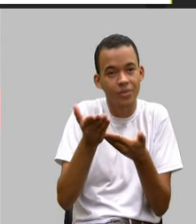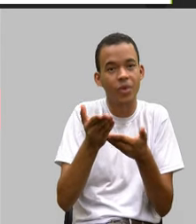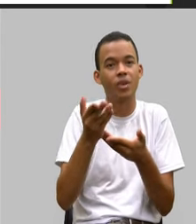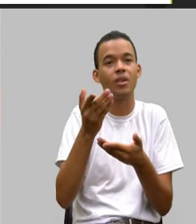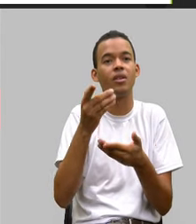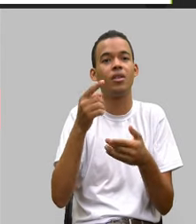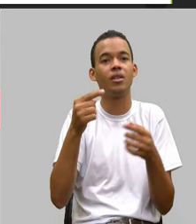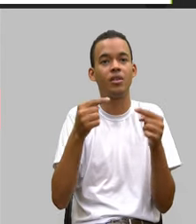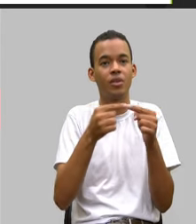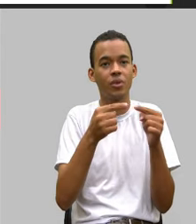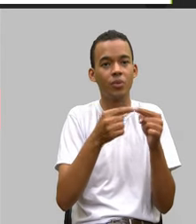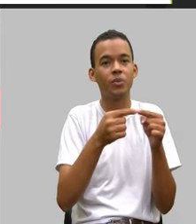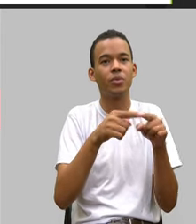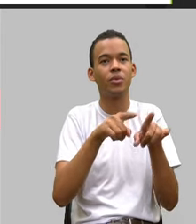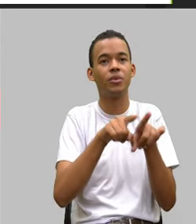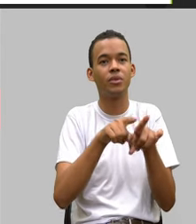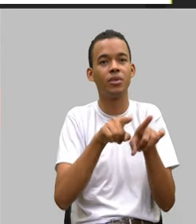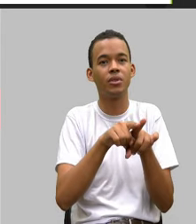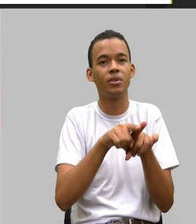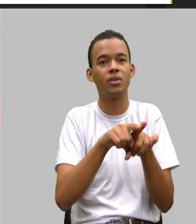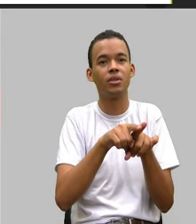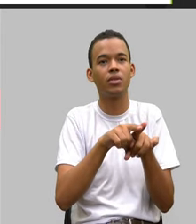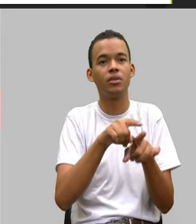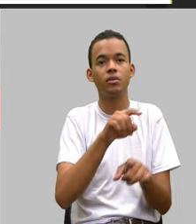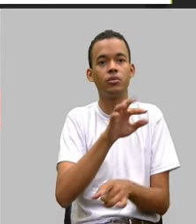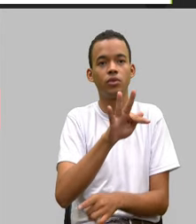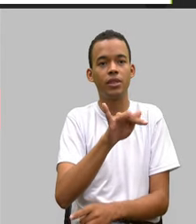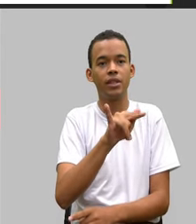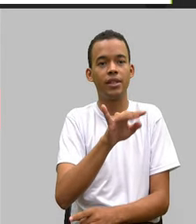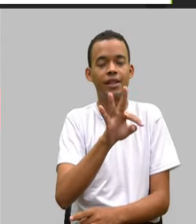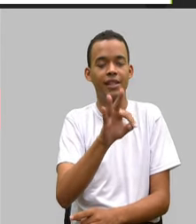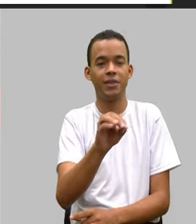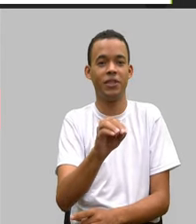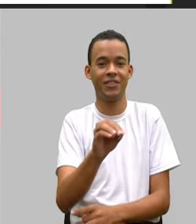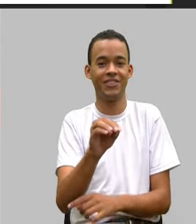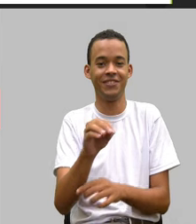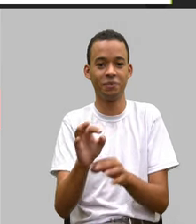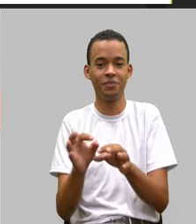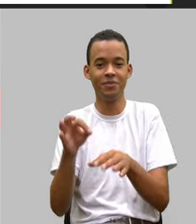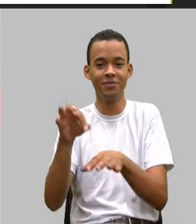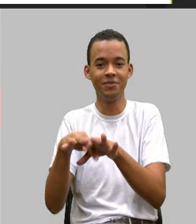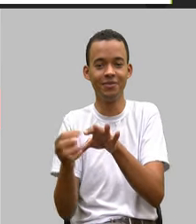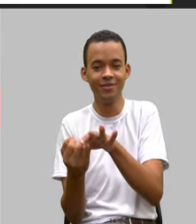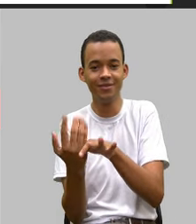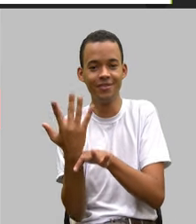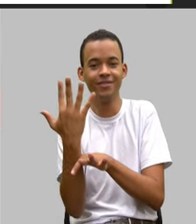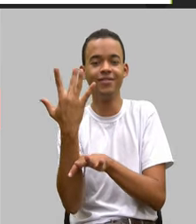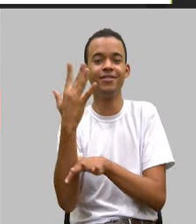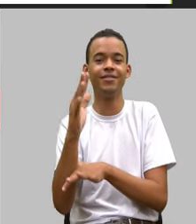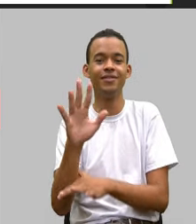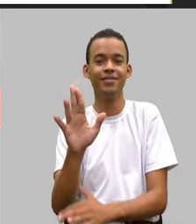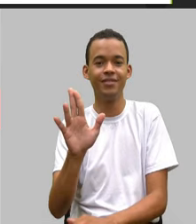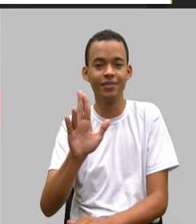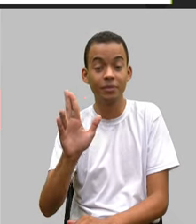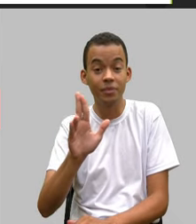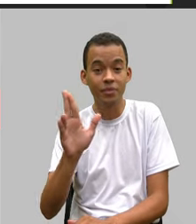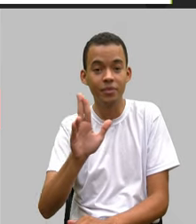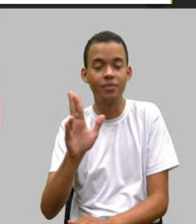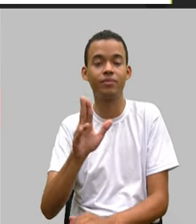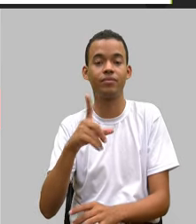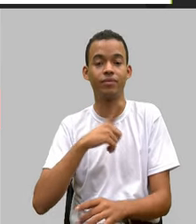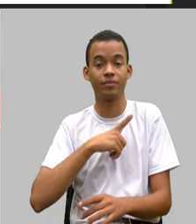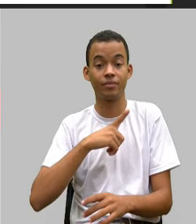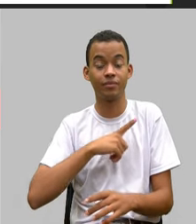que interagem com os fitocanabinoides que estão na planta e vou dizer mais nós temos mais receptores